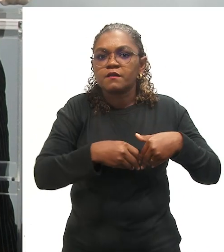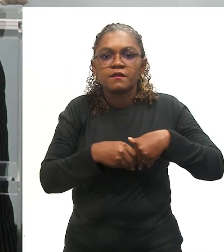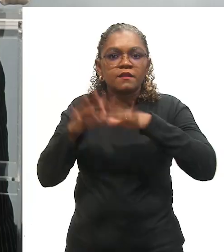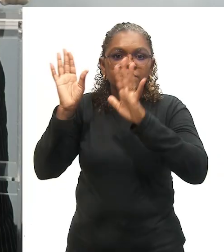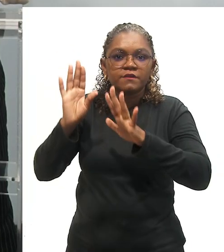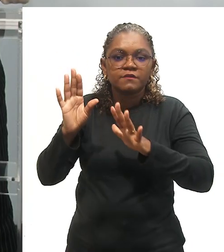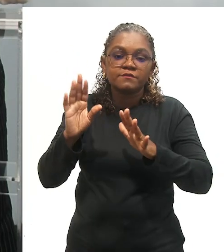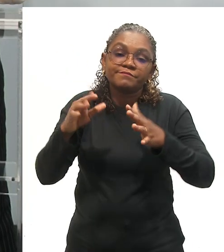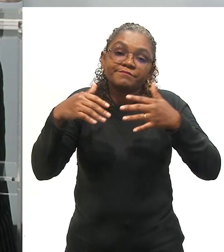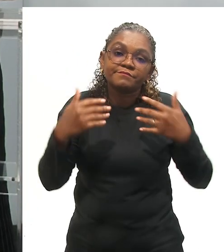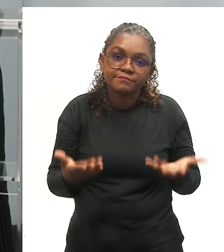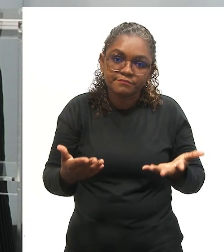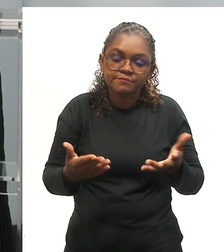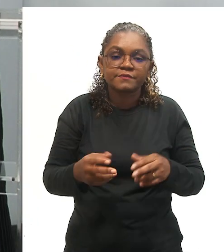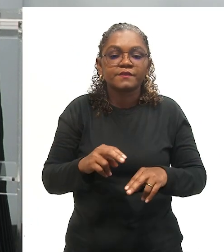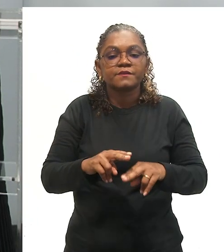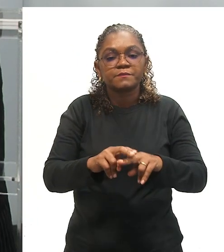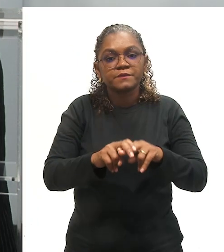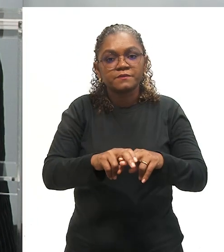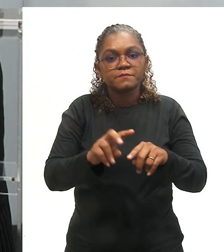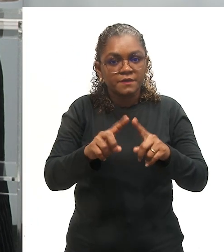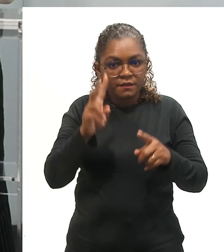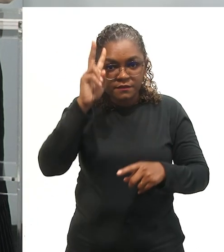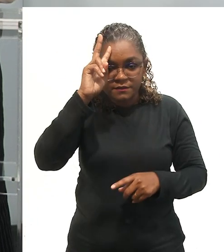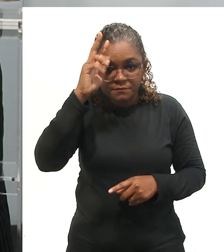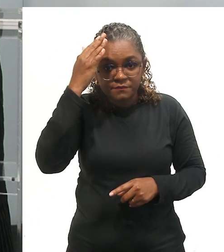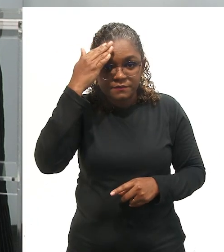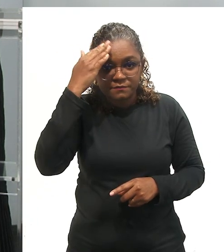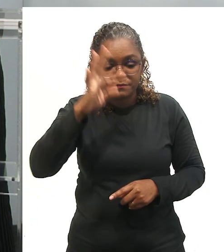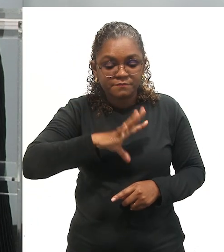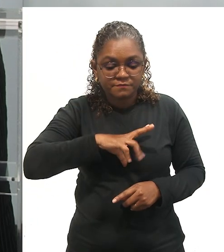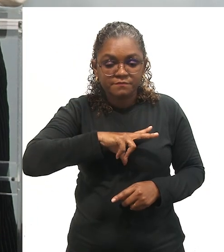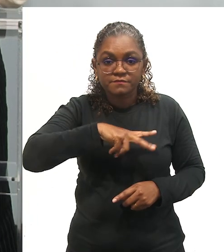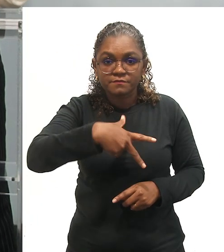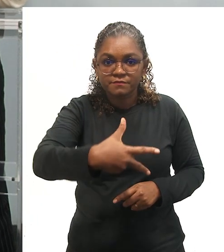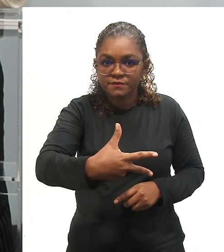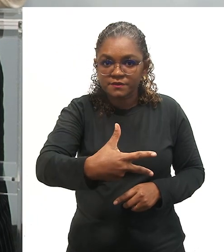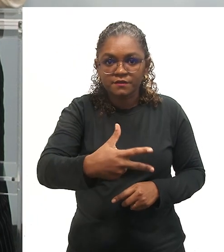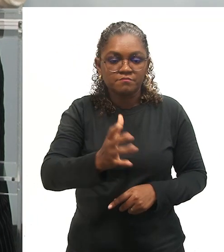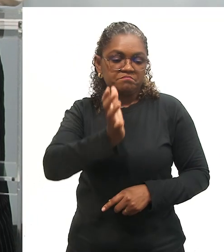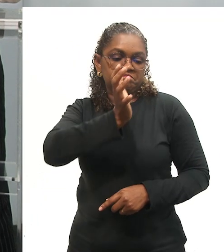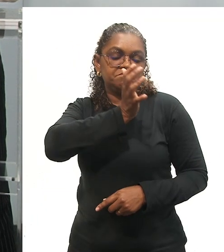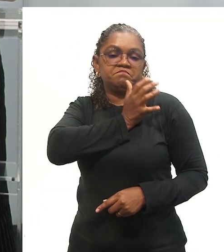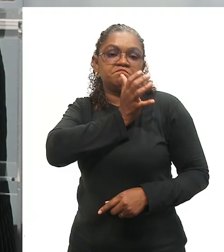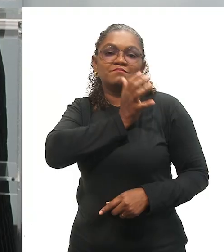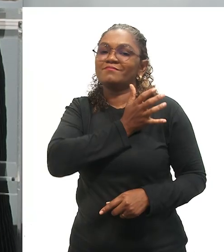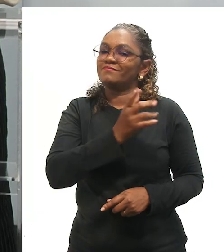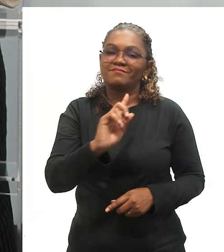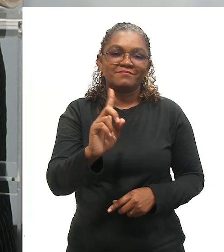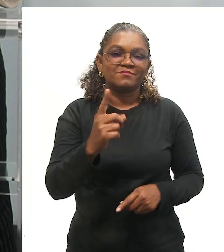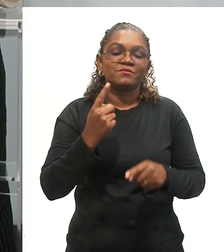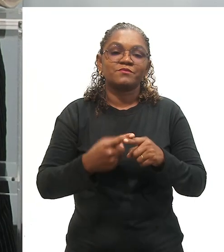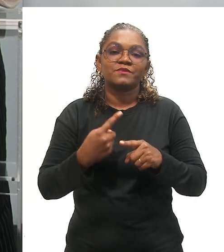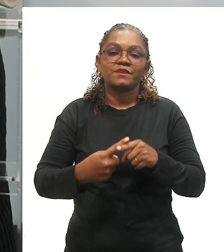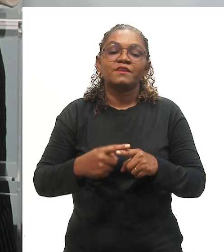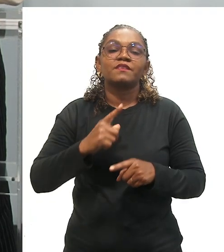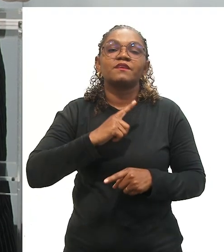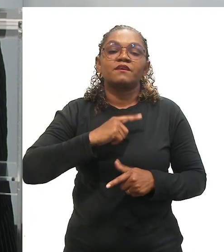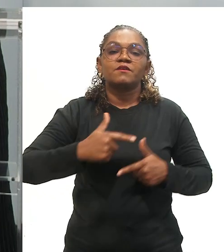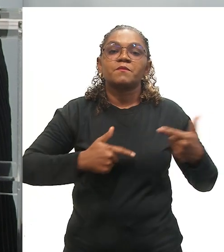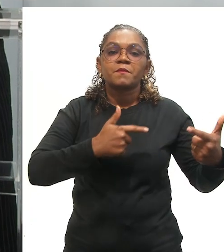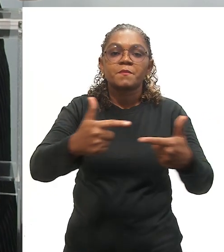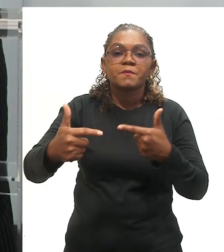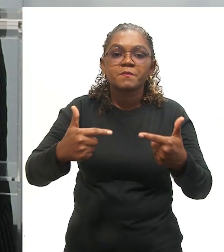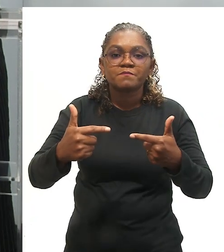um país rico, né? Porque depois do mercantilismo a gente teve a revolução capitalista de verdade, que foi a revolução industrial.